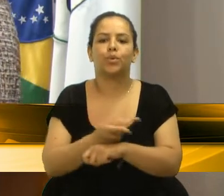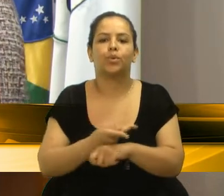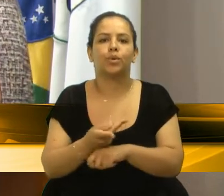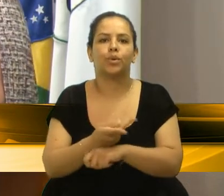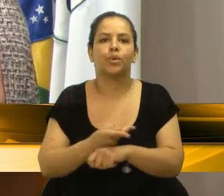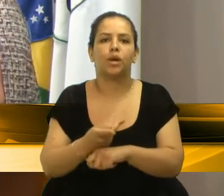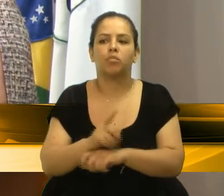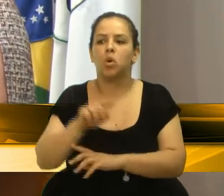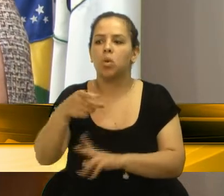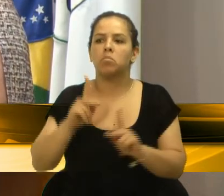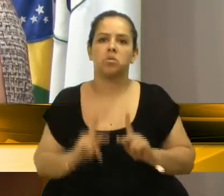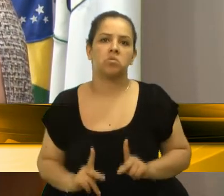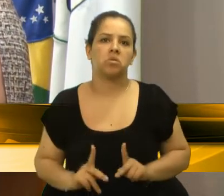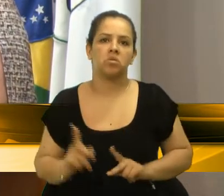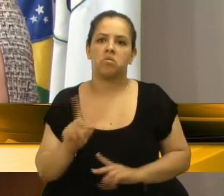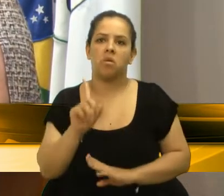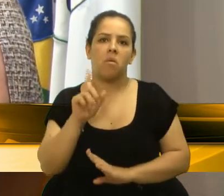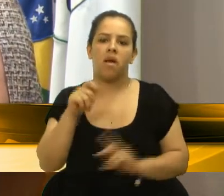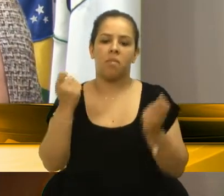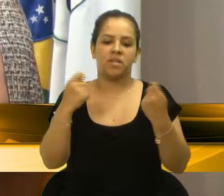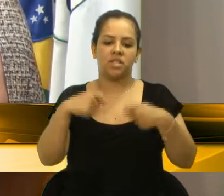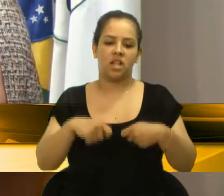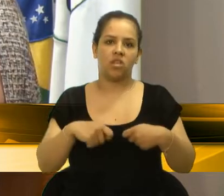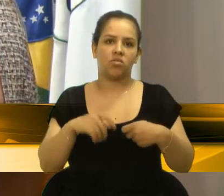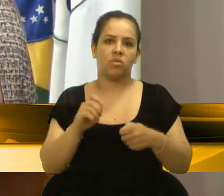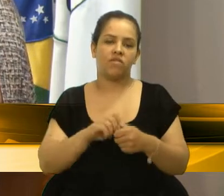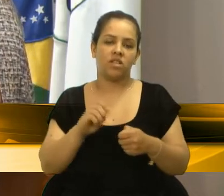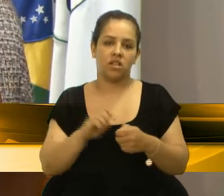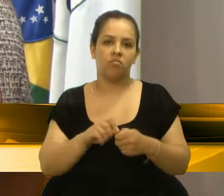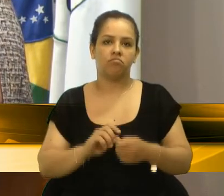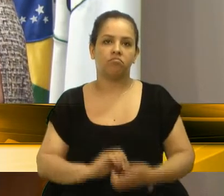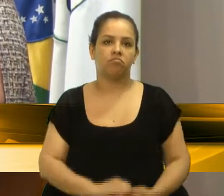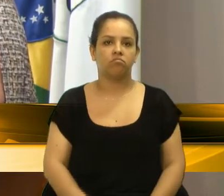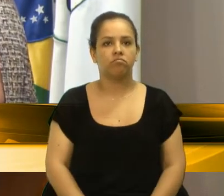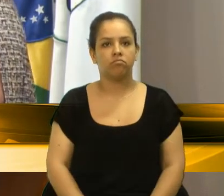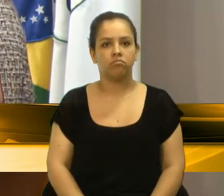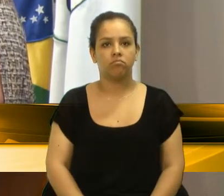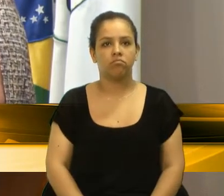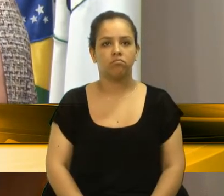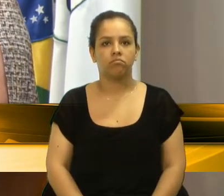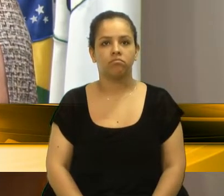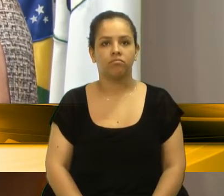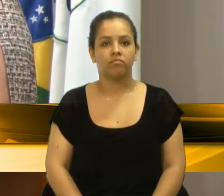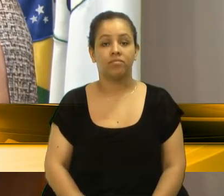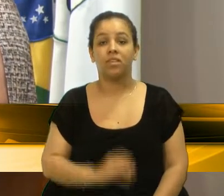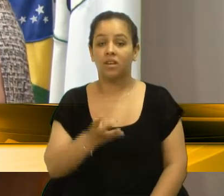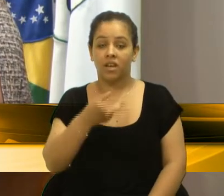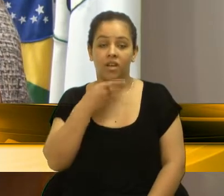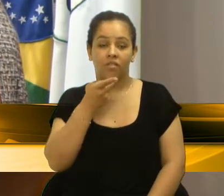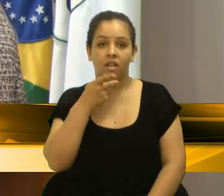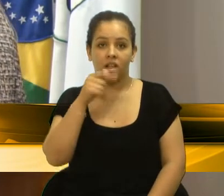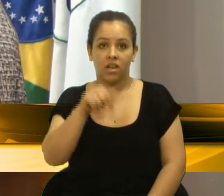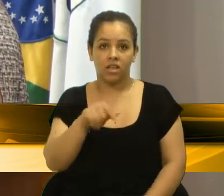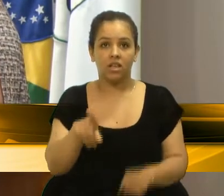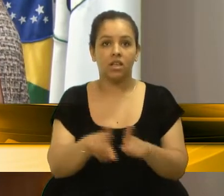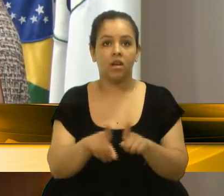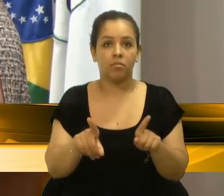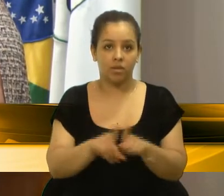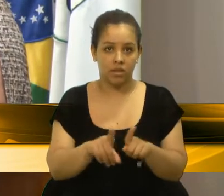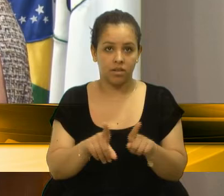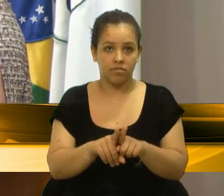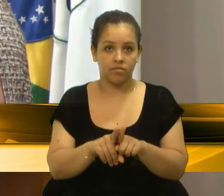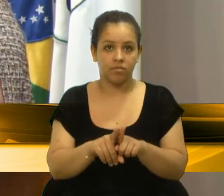que não é competente para tal ato. Gostaria de salientar aqui a credibilidade